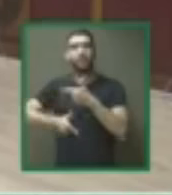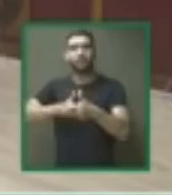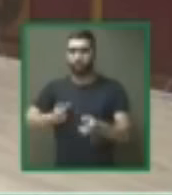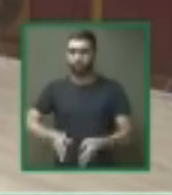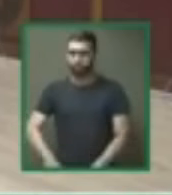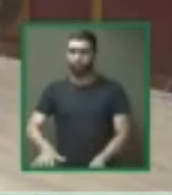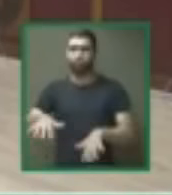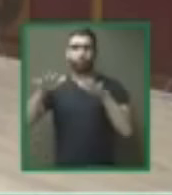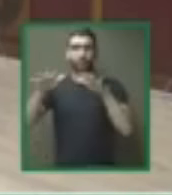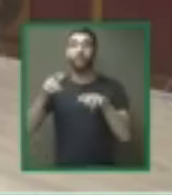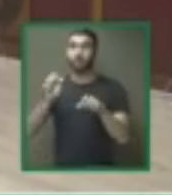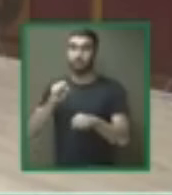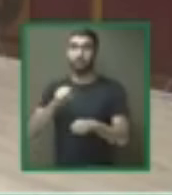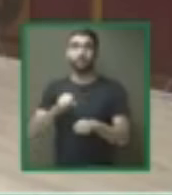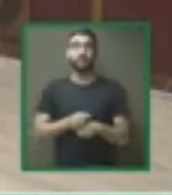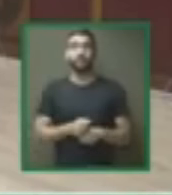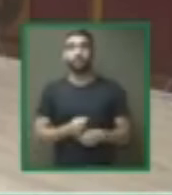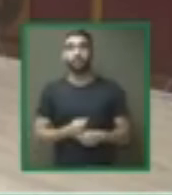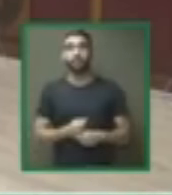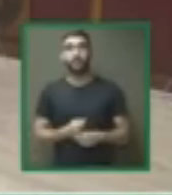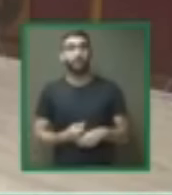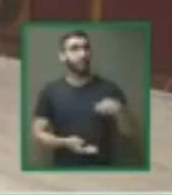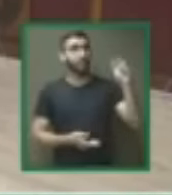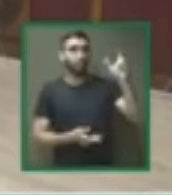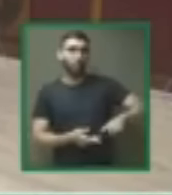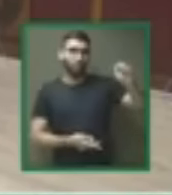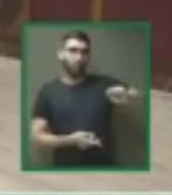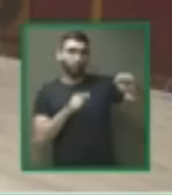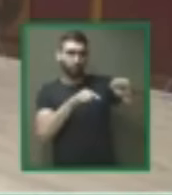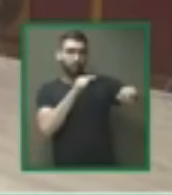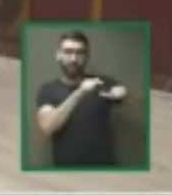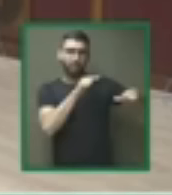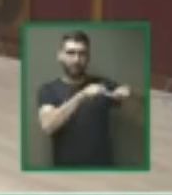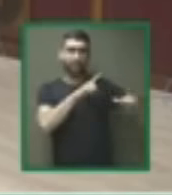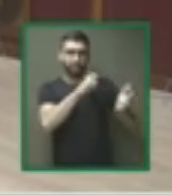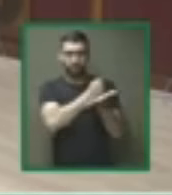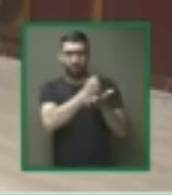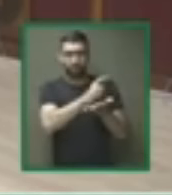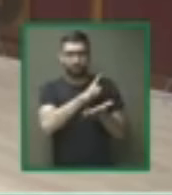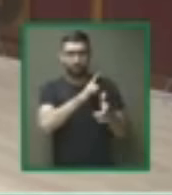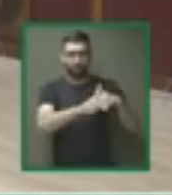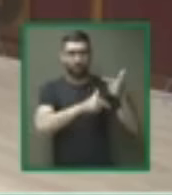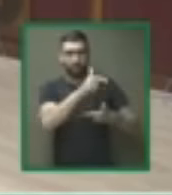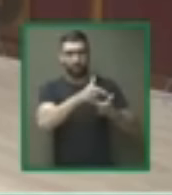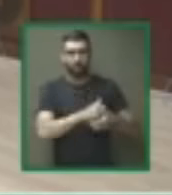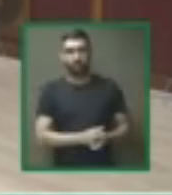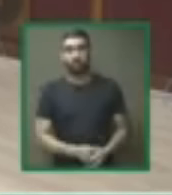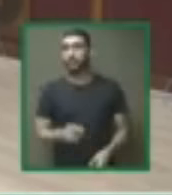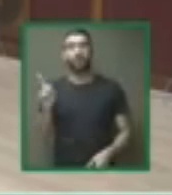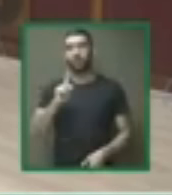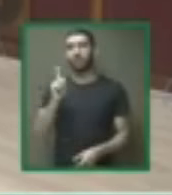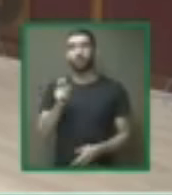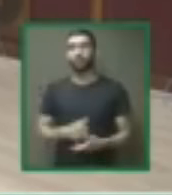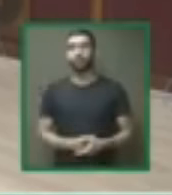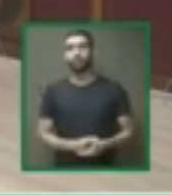trabalhei. Ajudava o meu pai na roça. O Arthur trabalhava? Quando você viveu com ele, o Arthur trabalhava? Não,